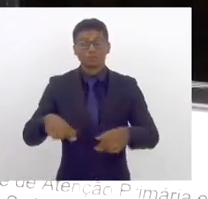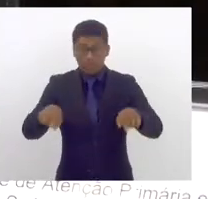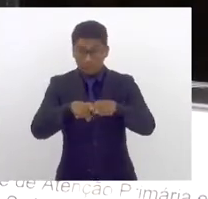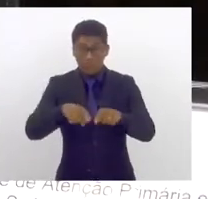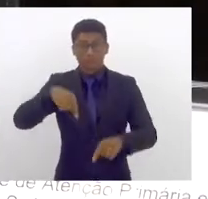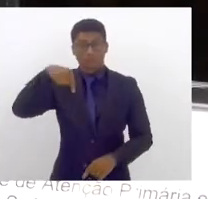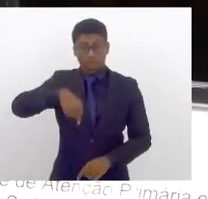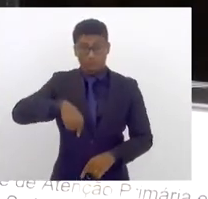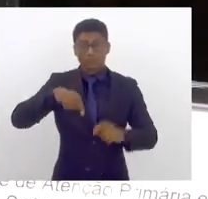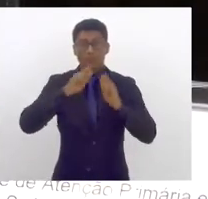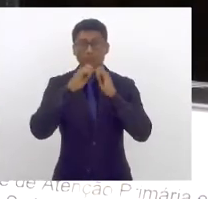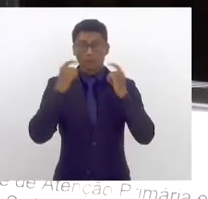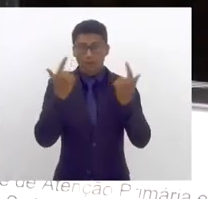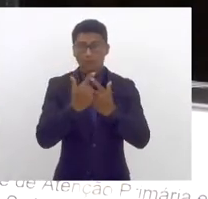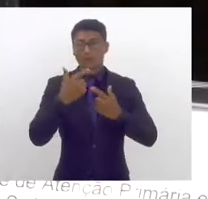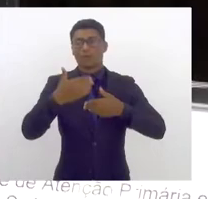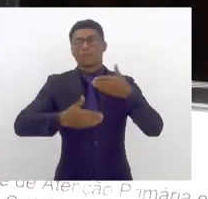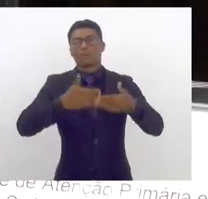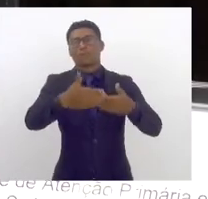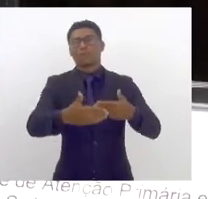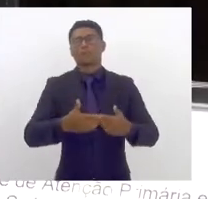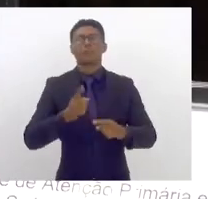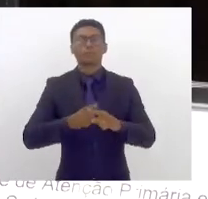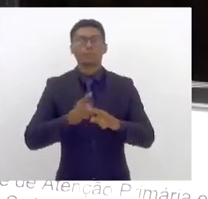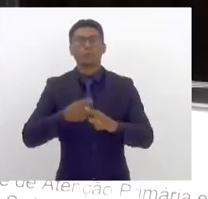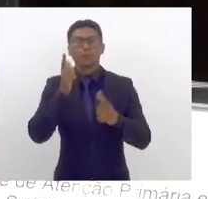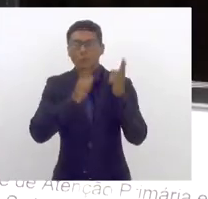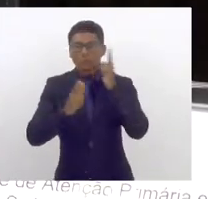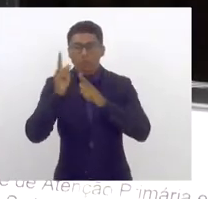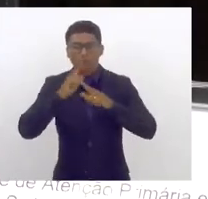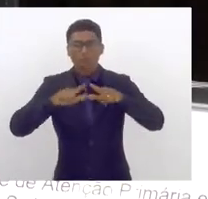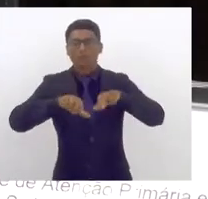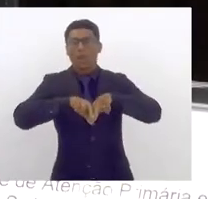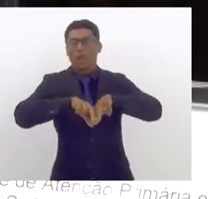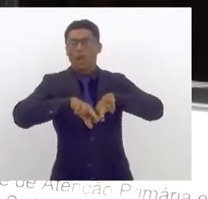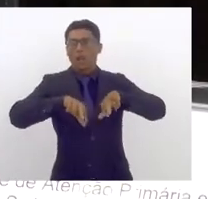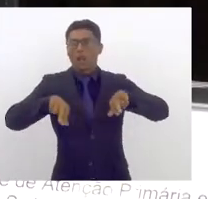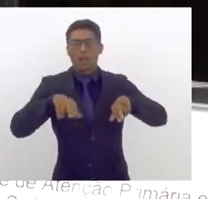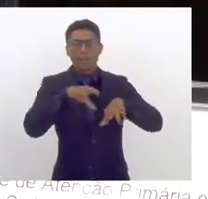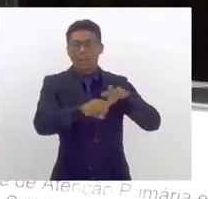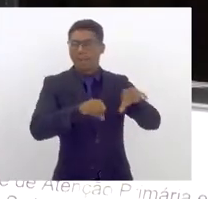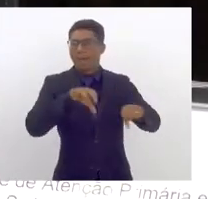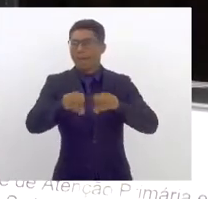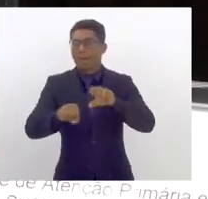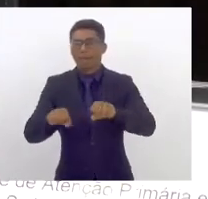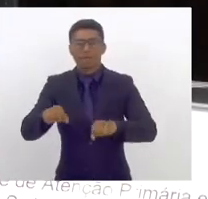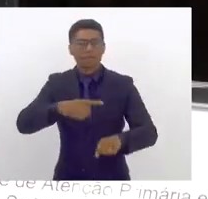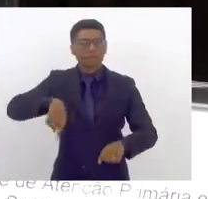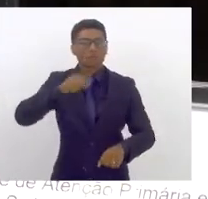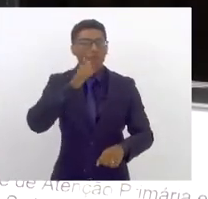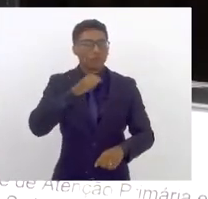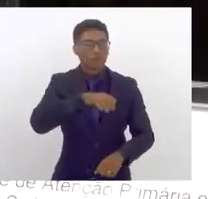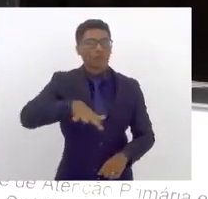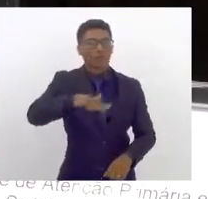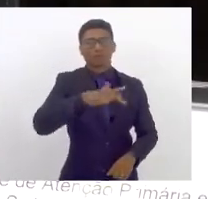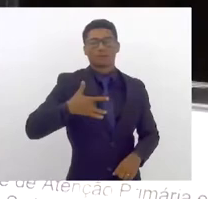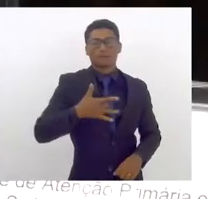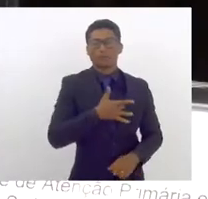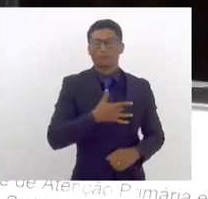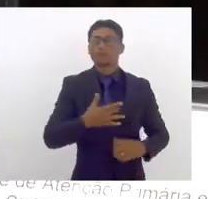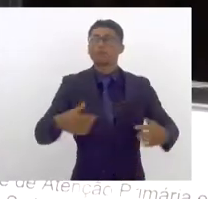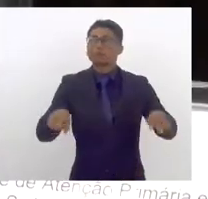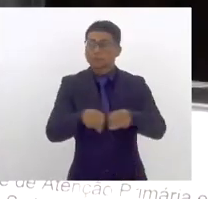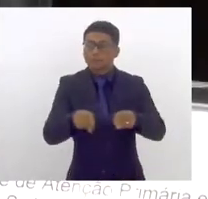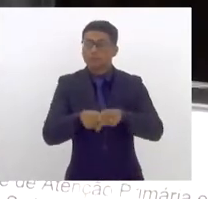avançou no sentido da Conquista de vitórias importantes para nós mulheres não só no campo da Saúde mas principalmente também